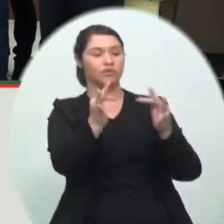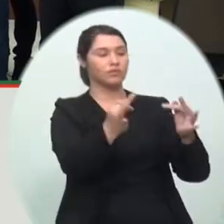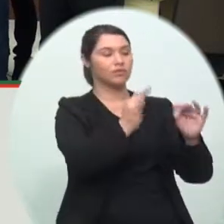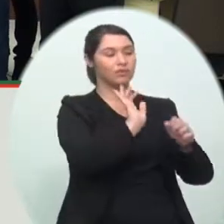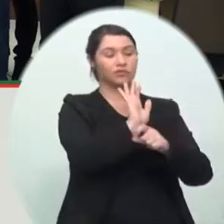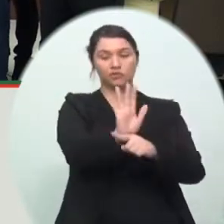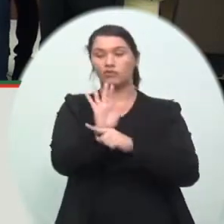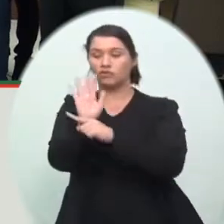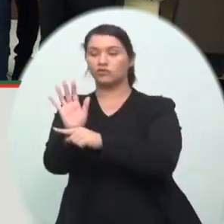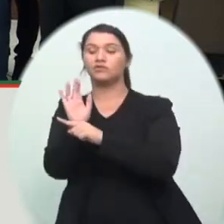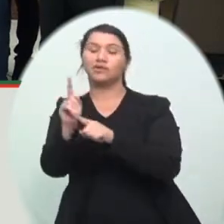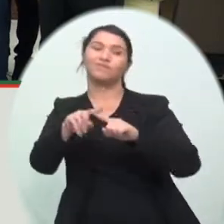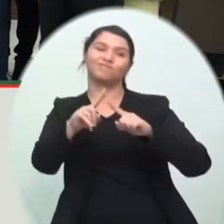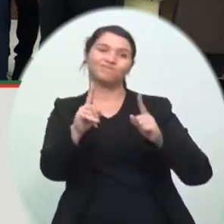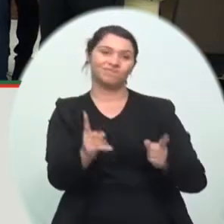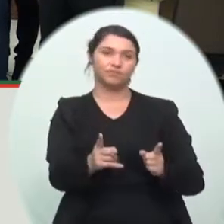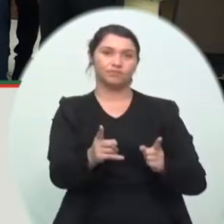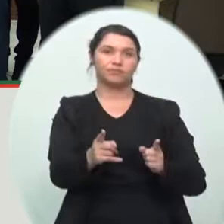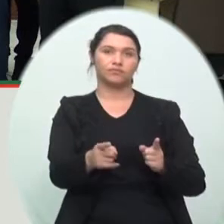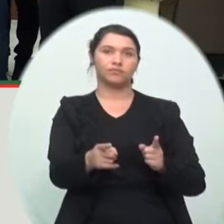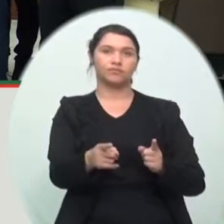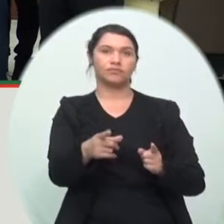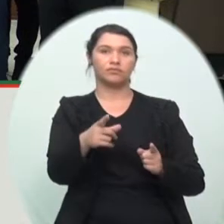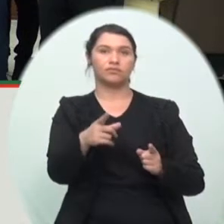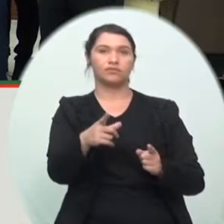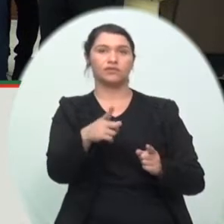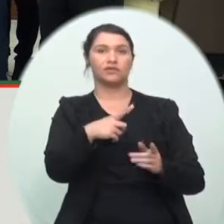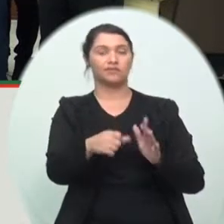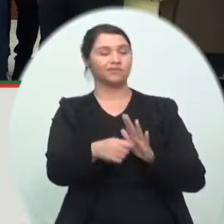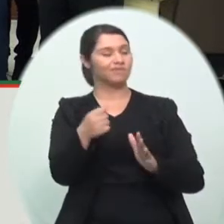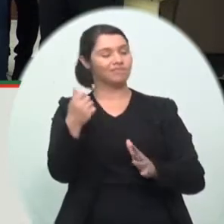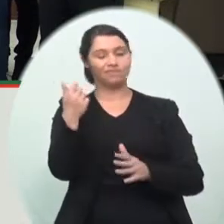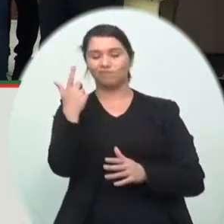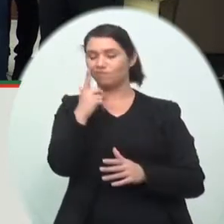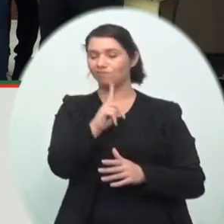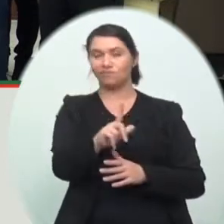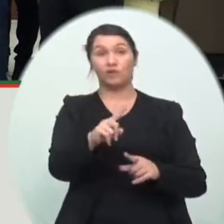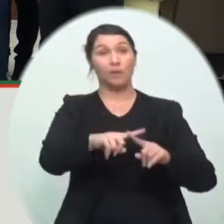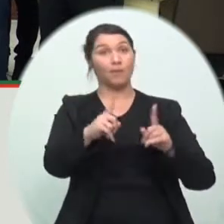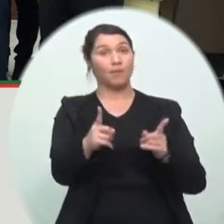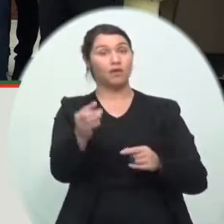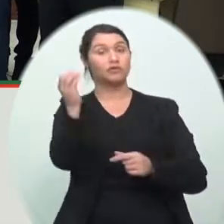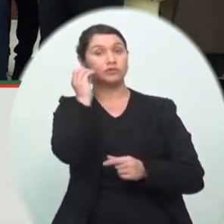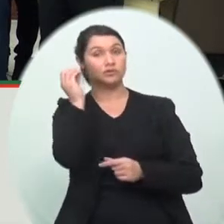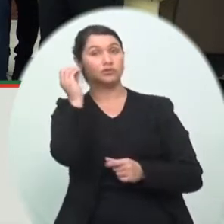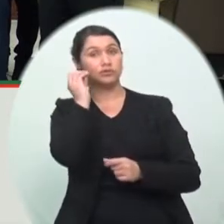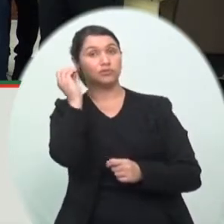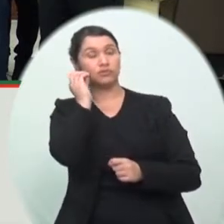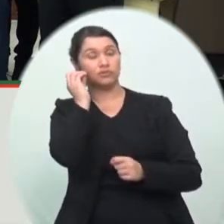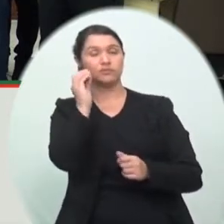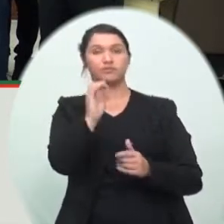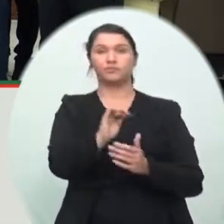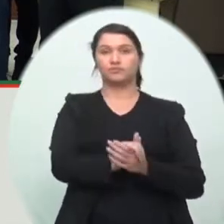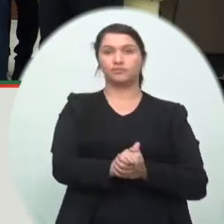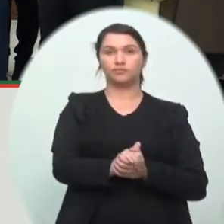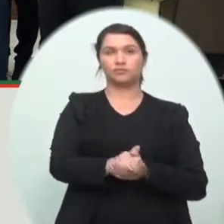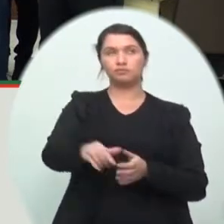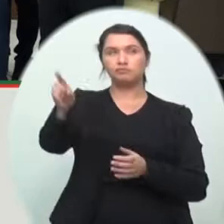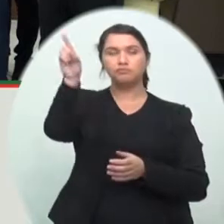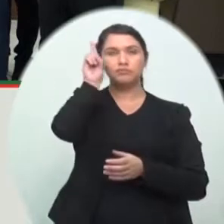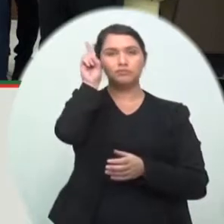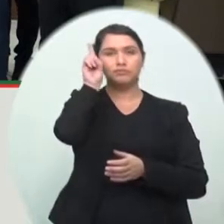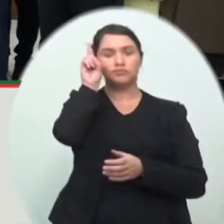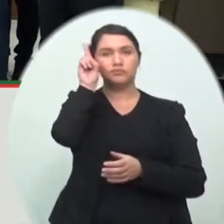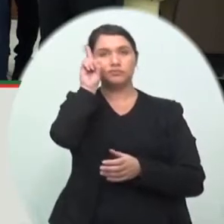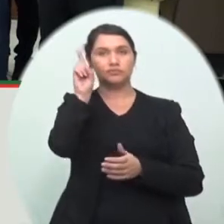possível. E estamos a cada dia mais correndo atrás de novas oportunidades, de estar chegando em mais